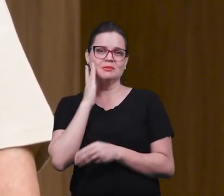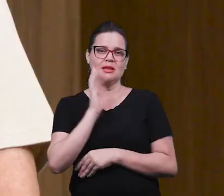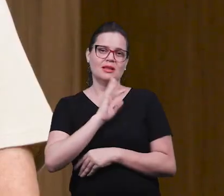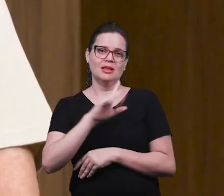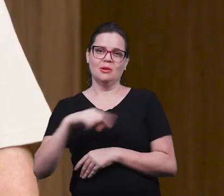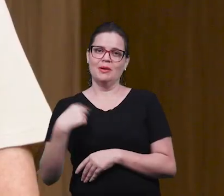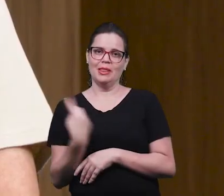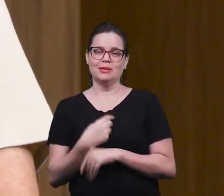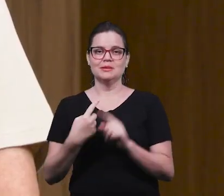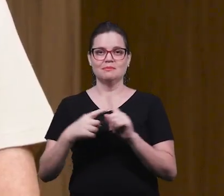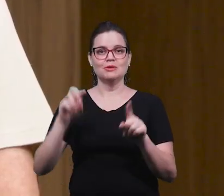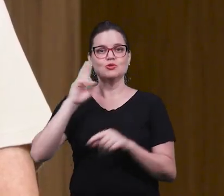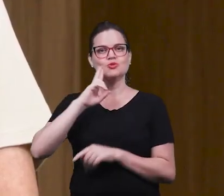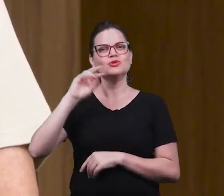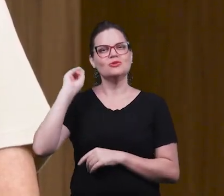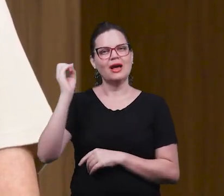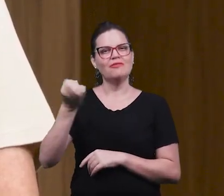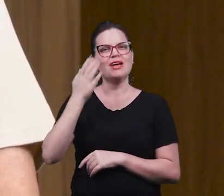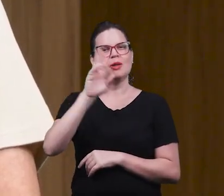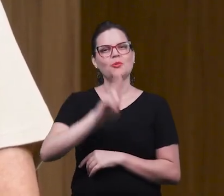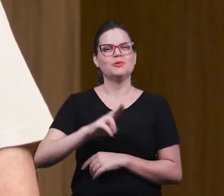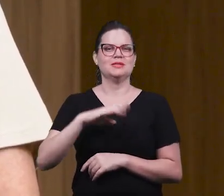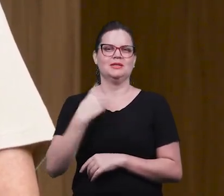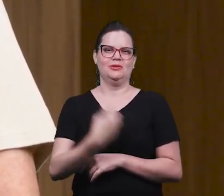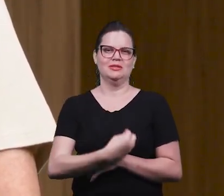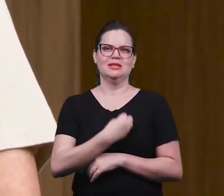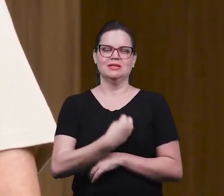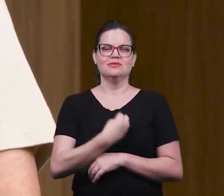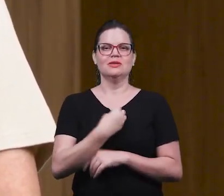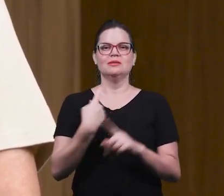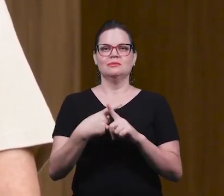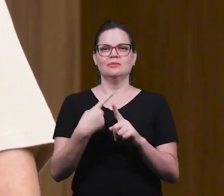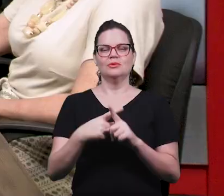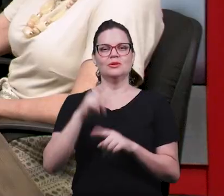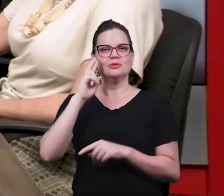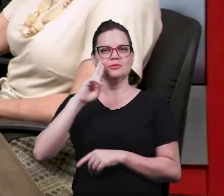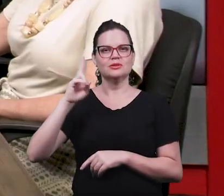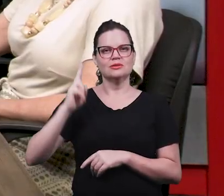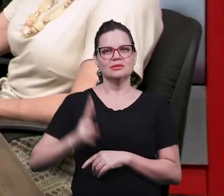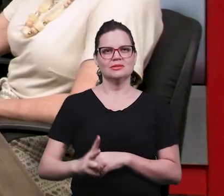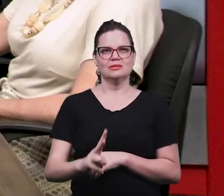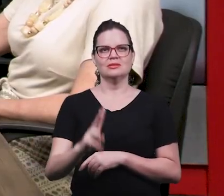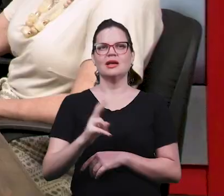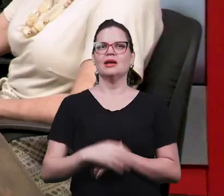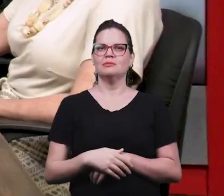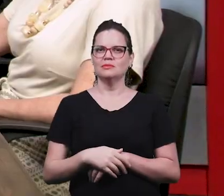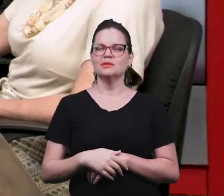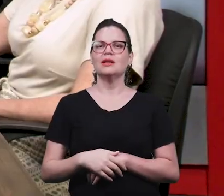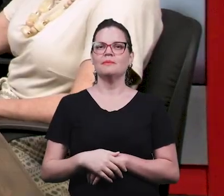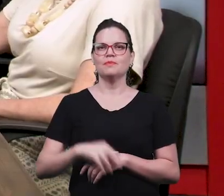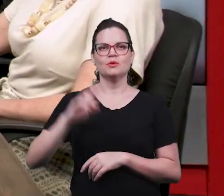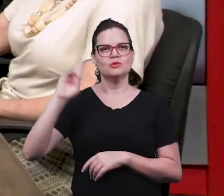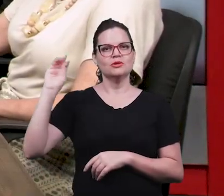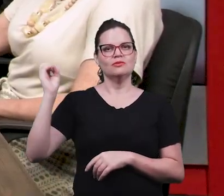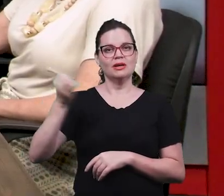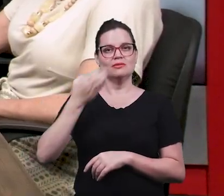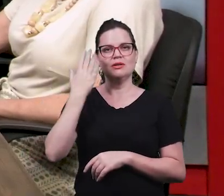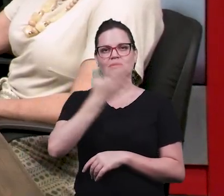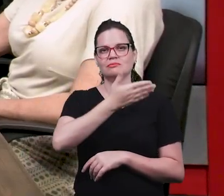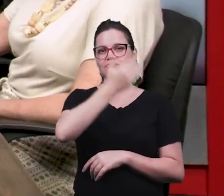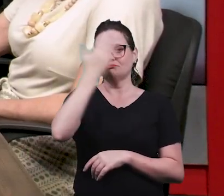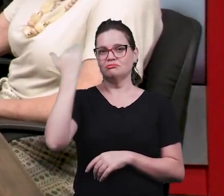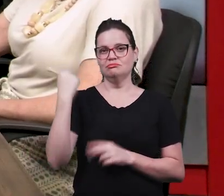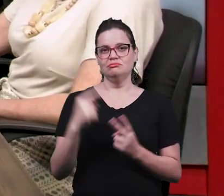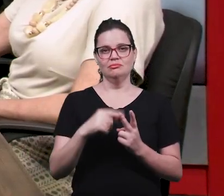né? Para todas as horas, para todos os momentos da vida da gente, a palavra do Senhor. Né? Uma palavra de sabedoria, uma palavra que não